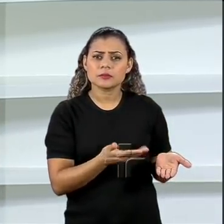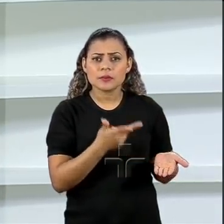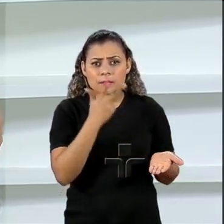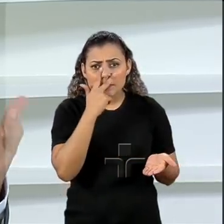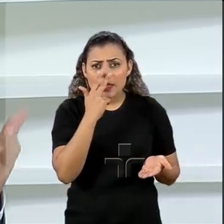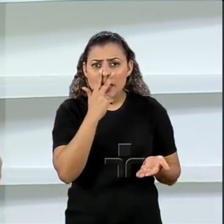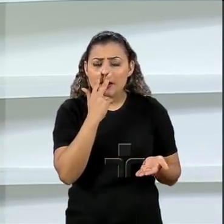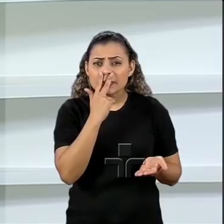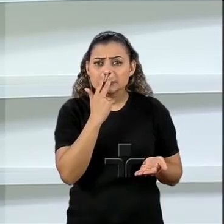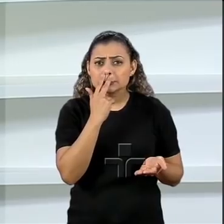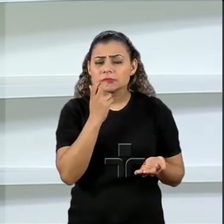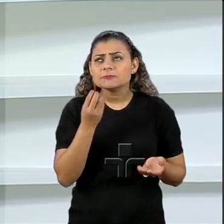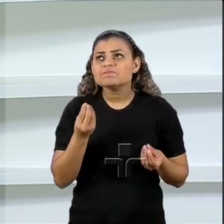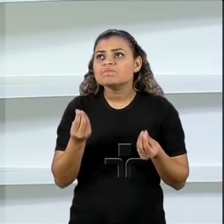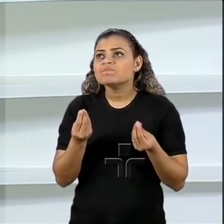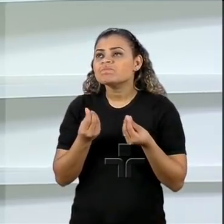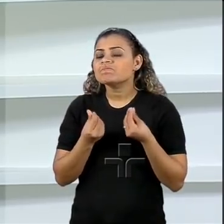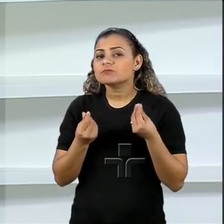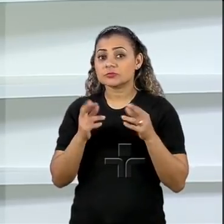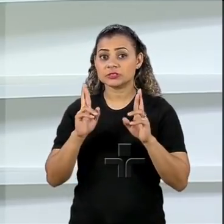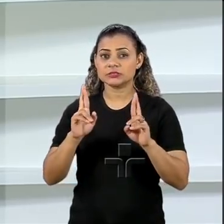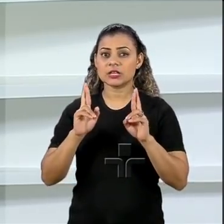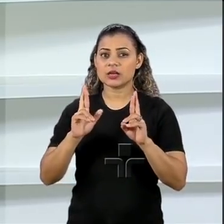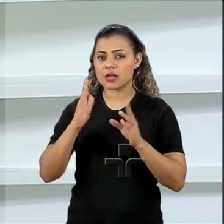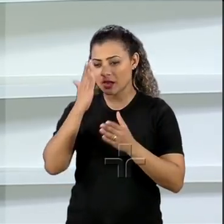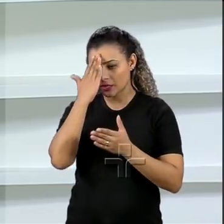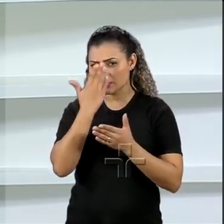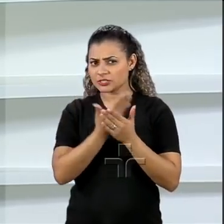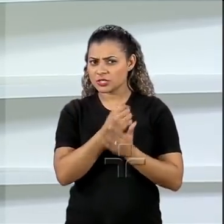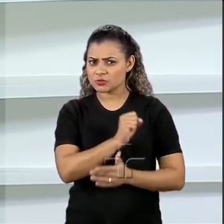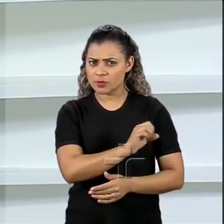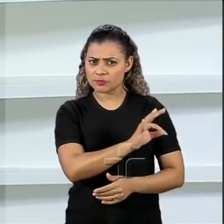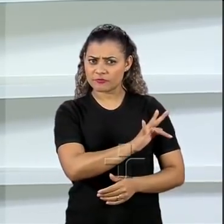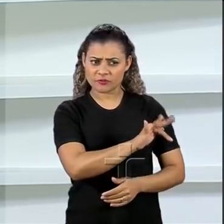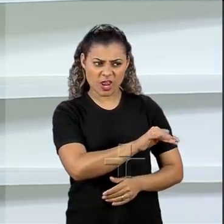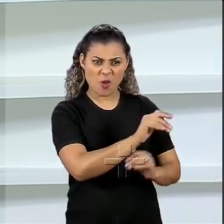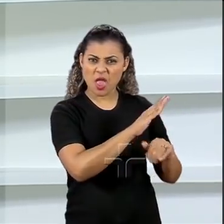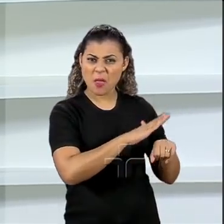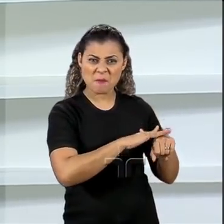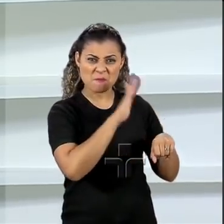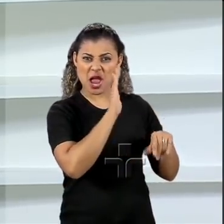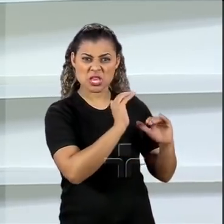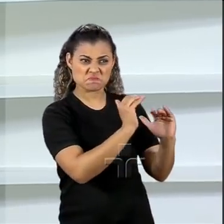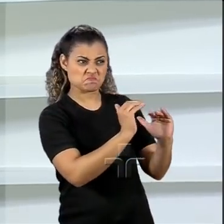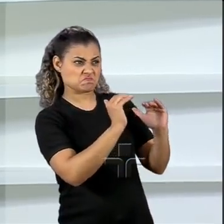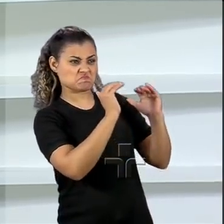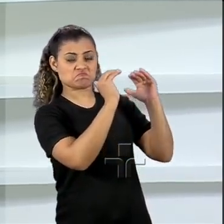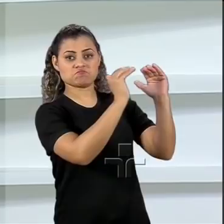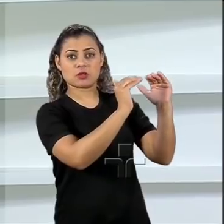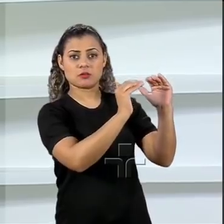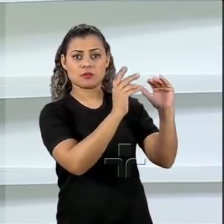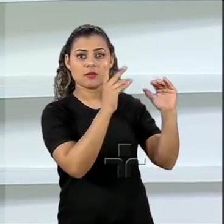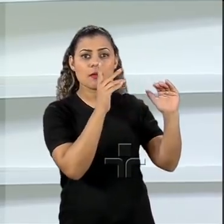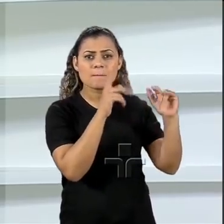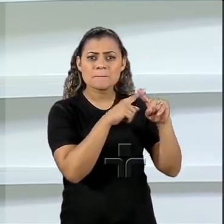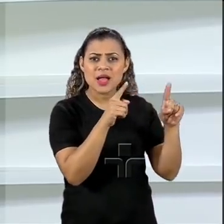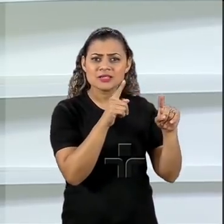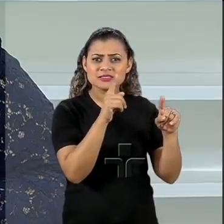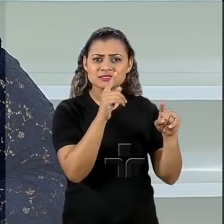a esperança, vamos dizer, de que o Supremo fosse o poder máximo do país, também está falhando.